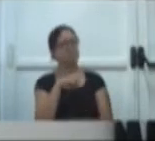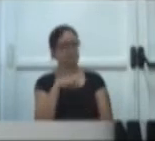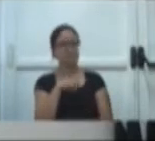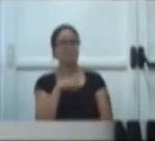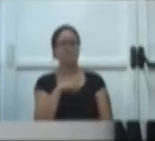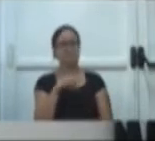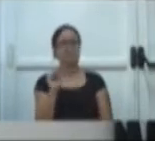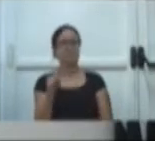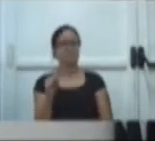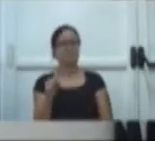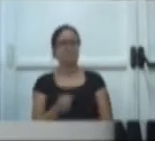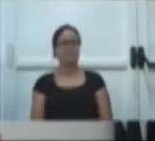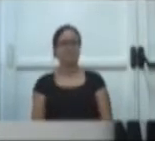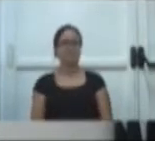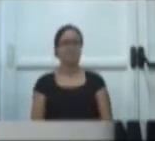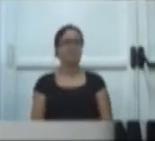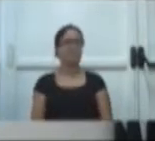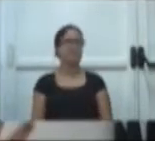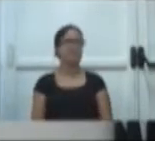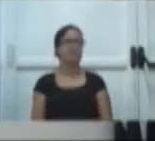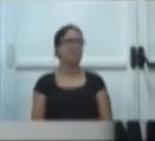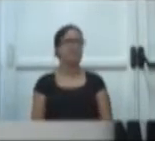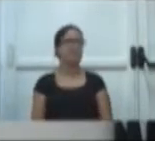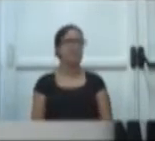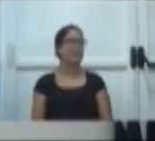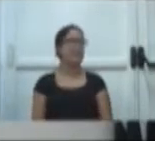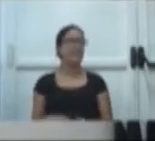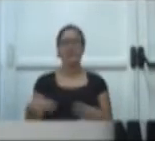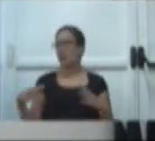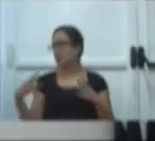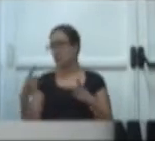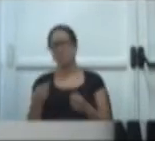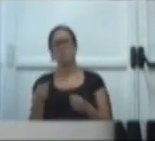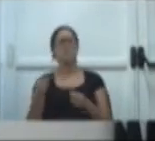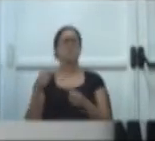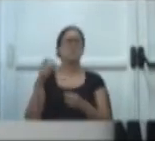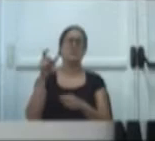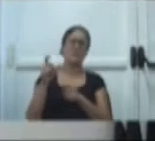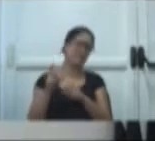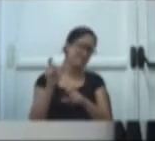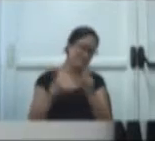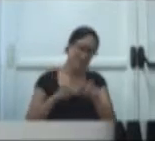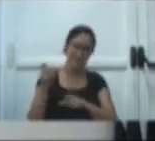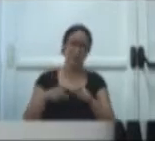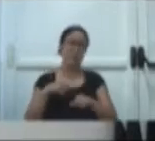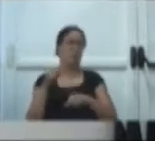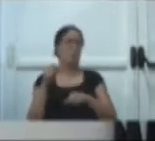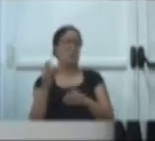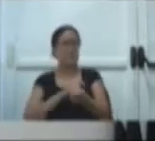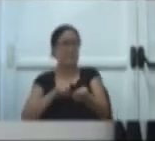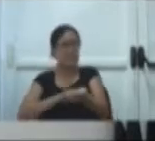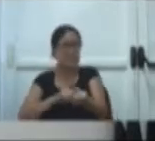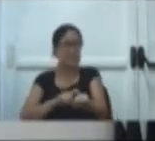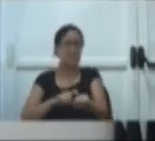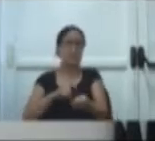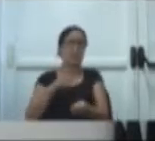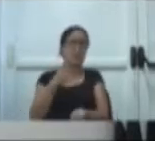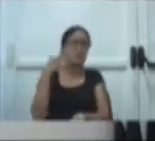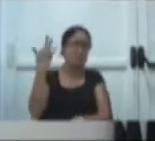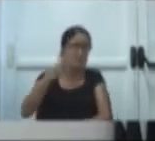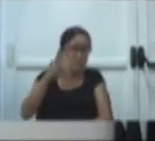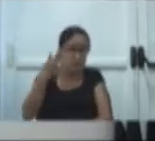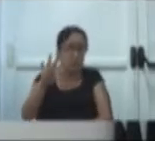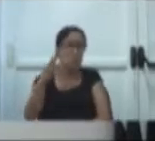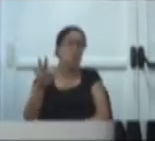dentro do coisa. É lógico que todo mundo está nervoso, todo mundo com dor, é uma situação muito difícil e a gente tem